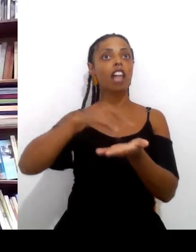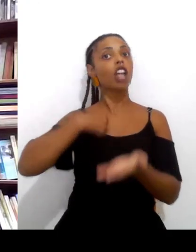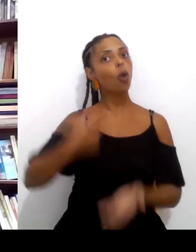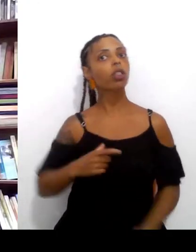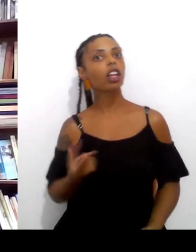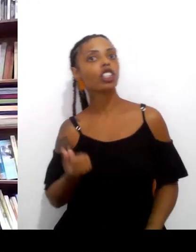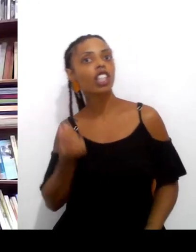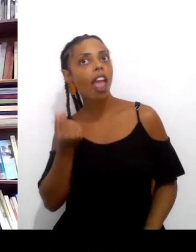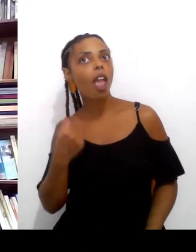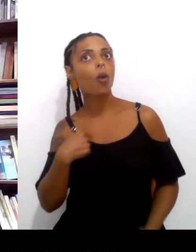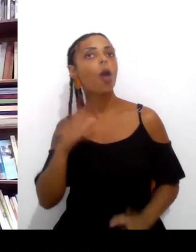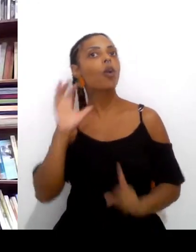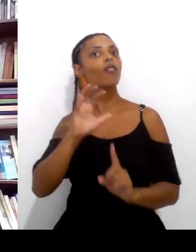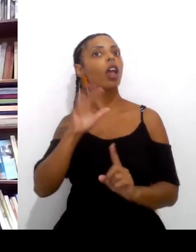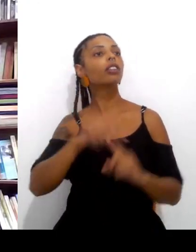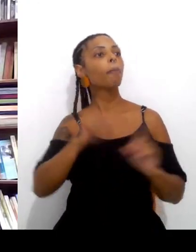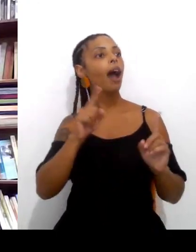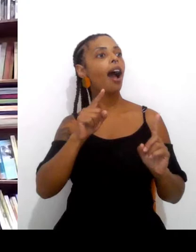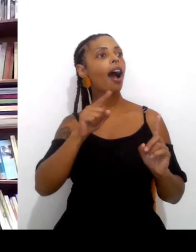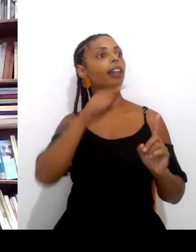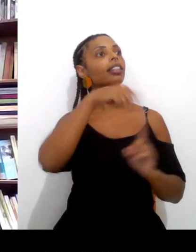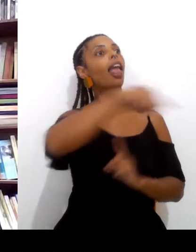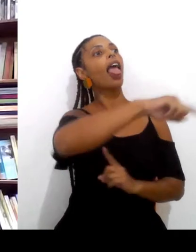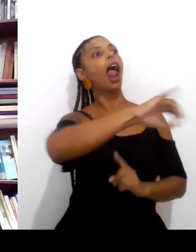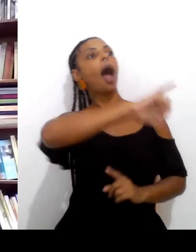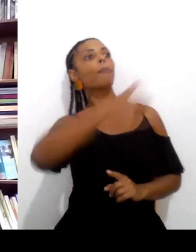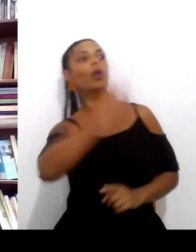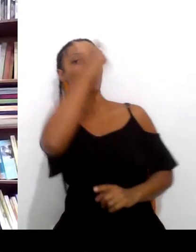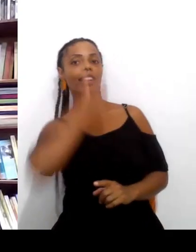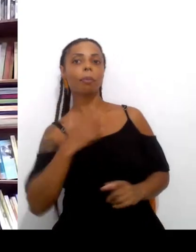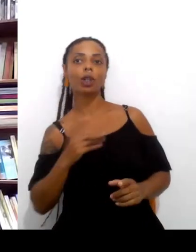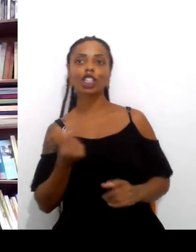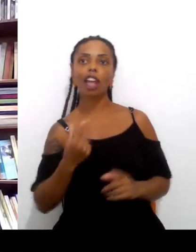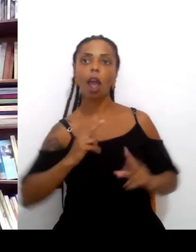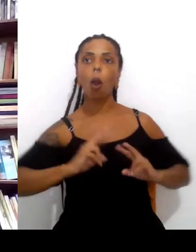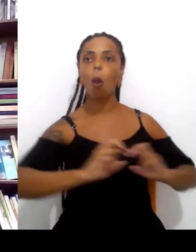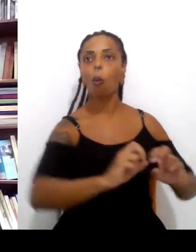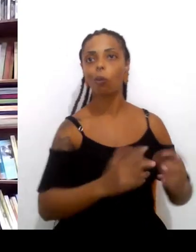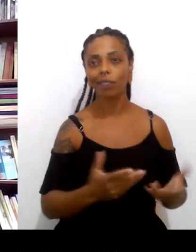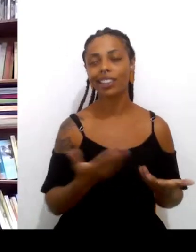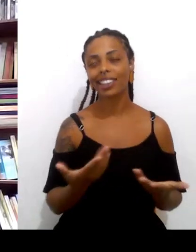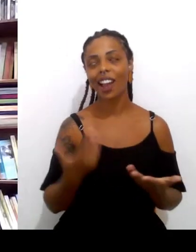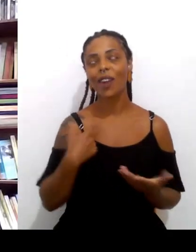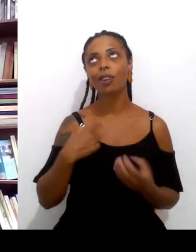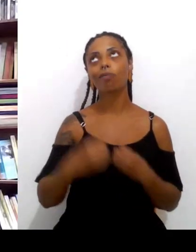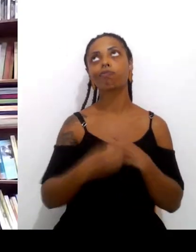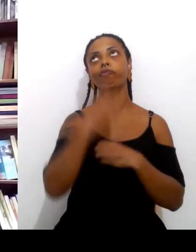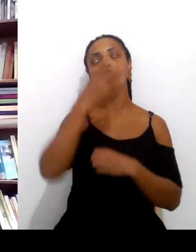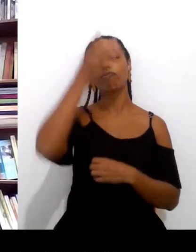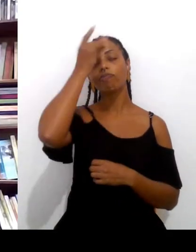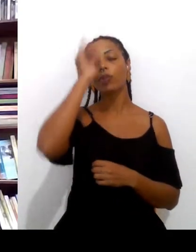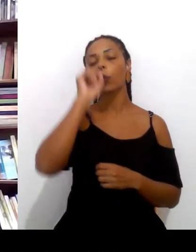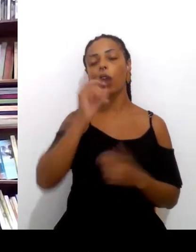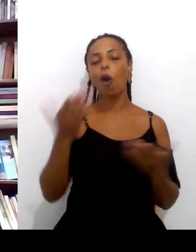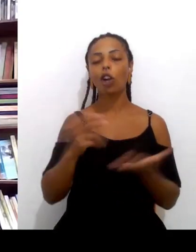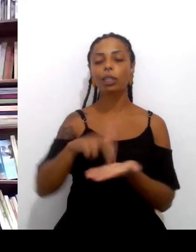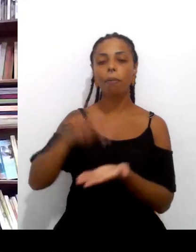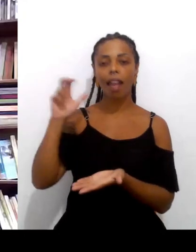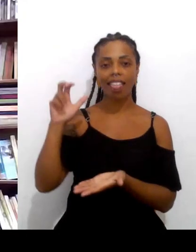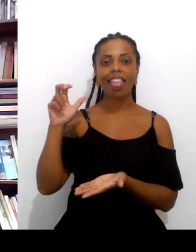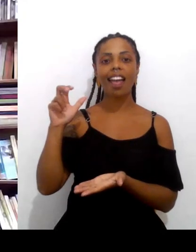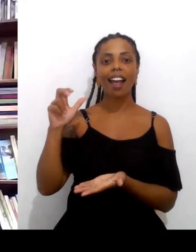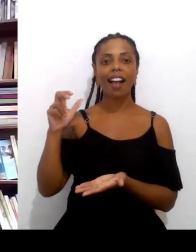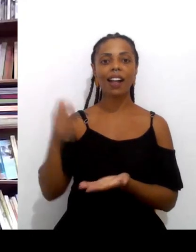influência eu acho que a mensagem que fica para mim então da sessão de hoje de manhã